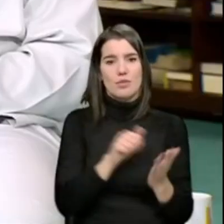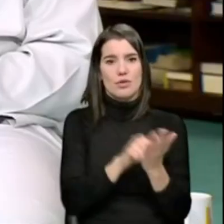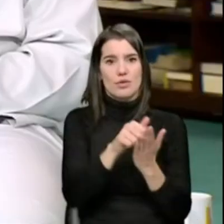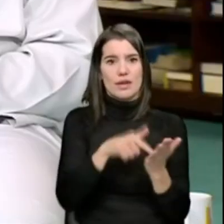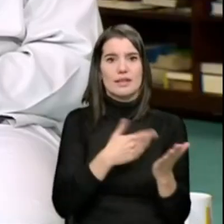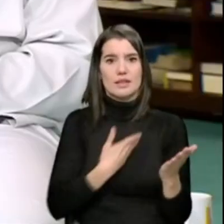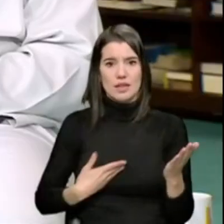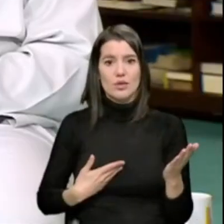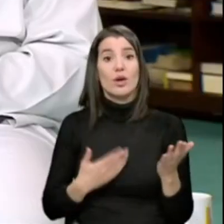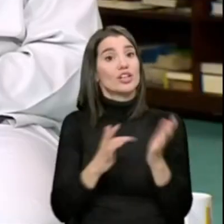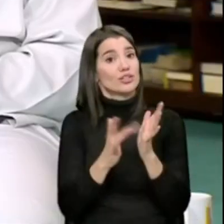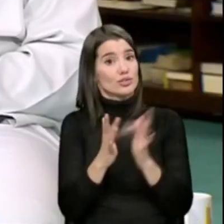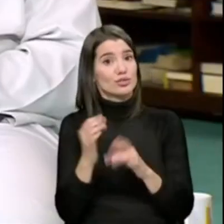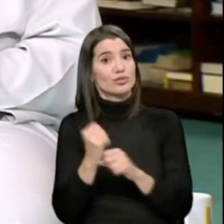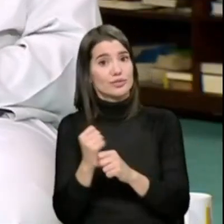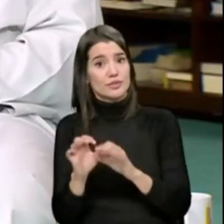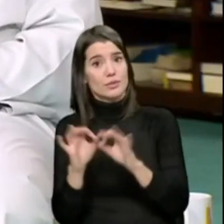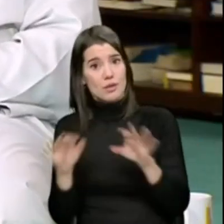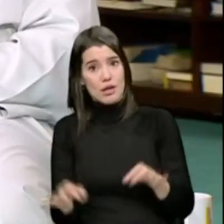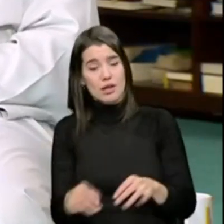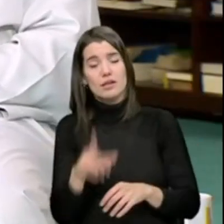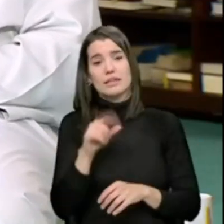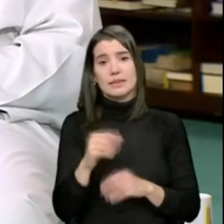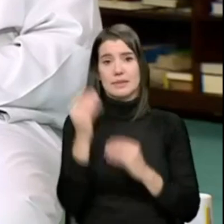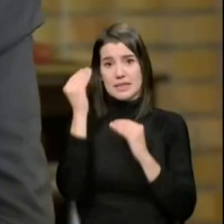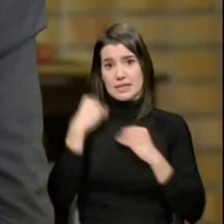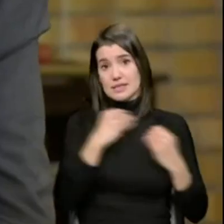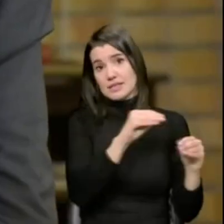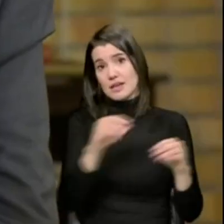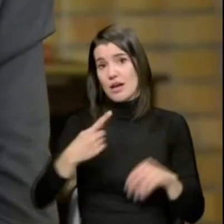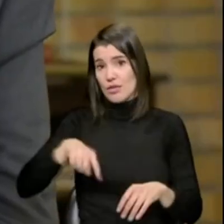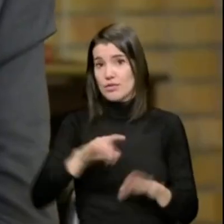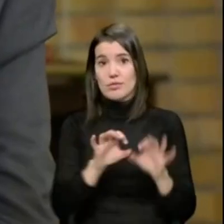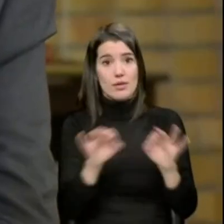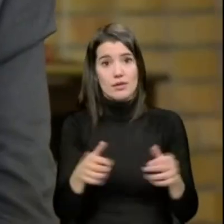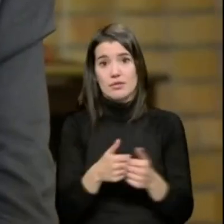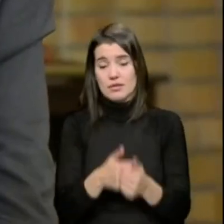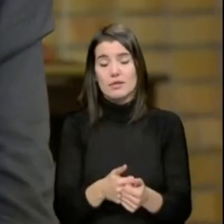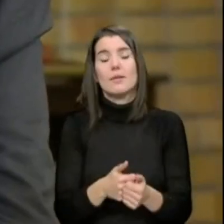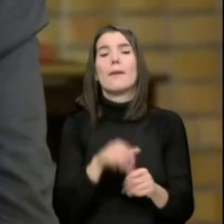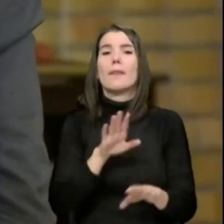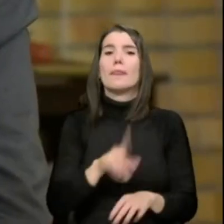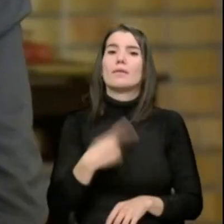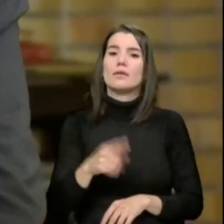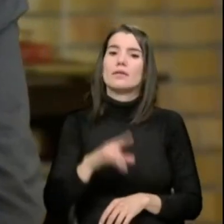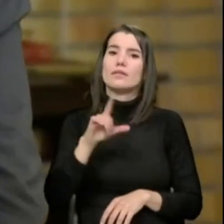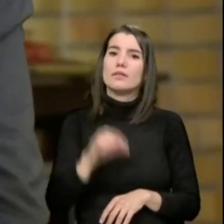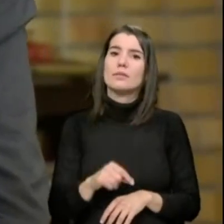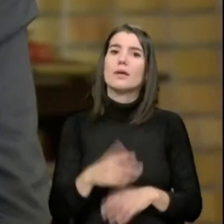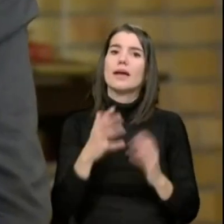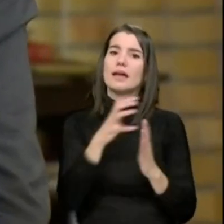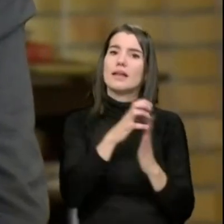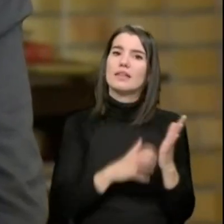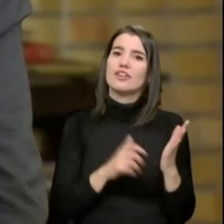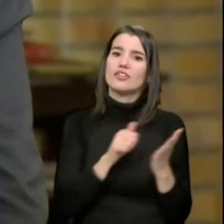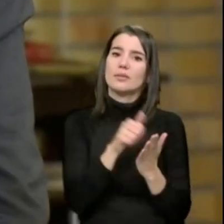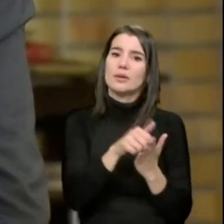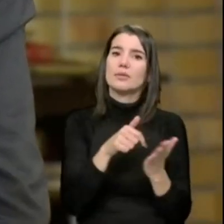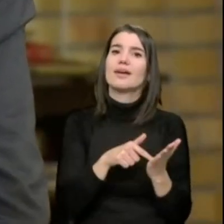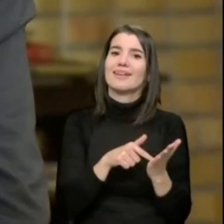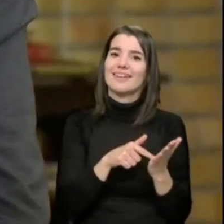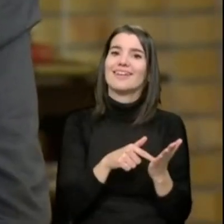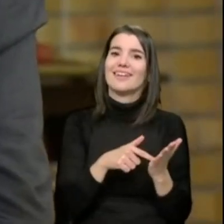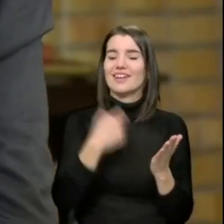Jesus fazia, e fazendo sua também nos ensina a fazer nossa, mas depois também com os Evangelhos, que é a história de